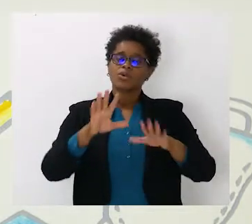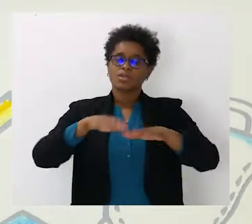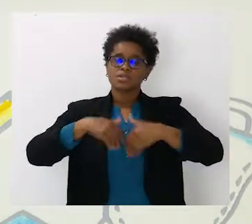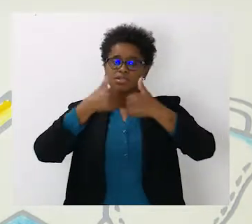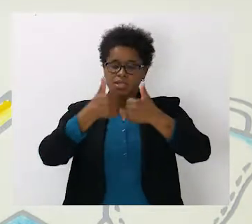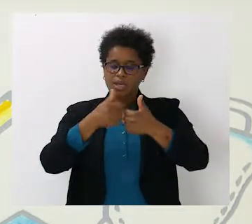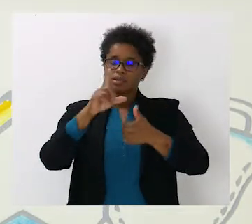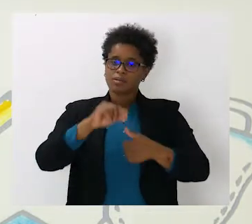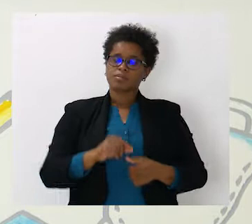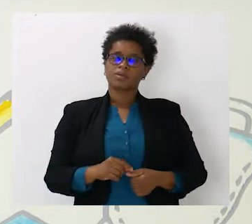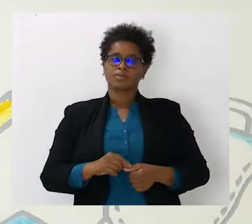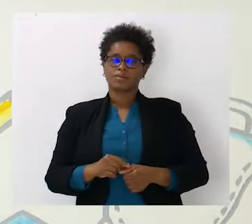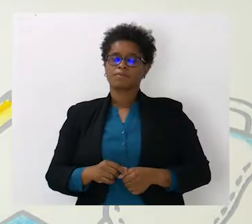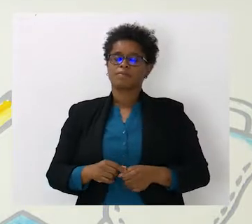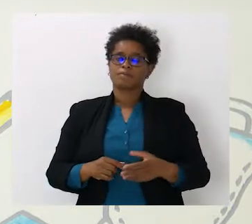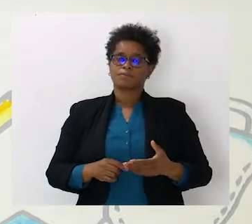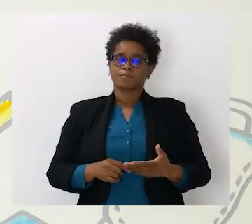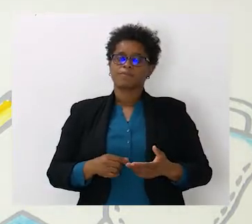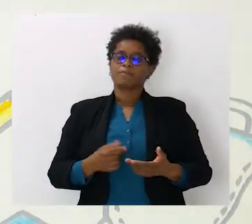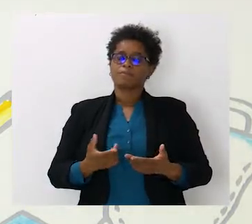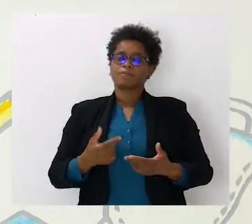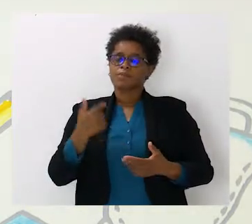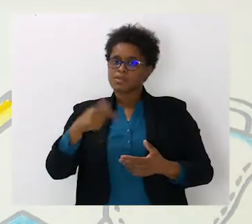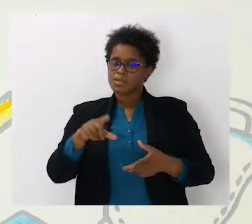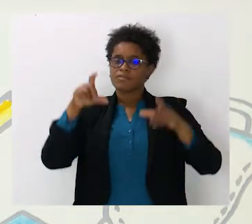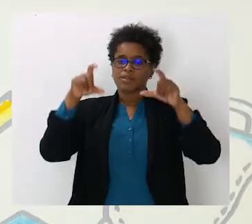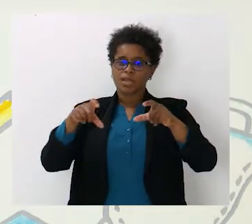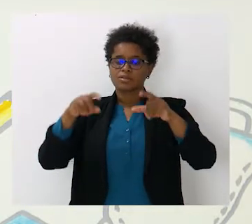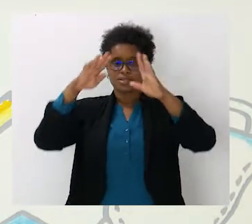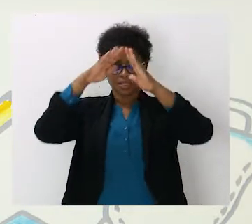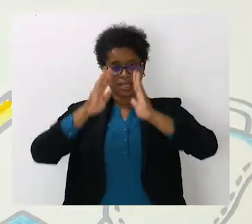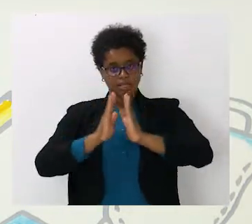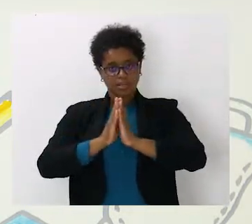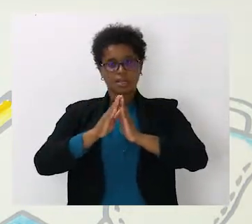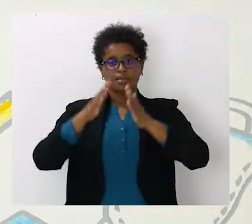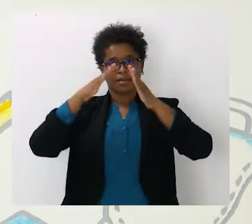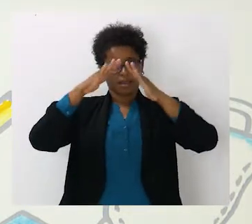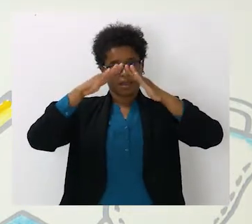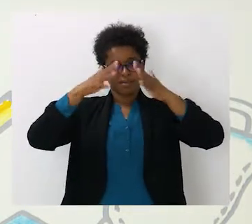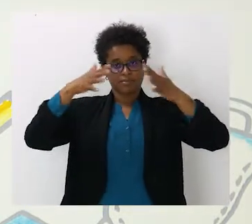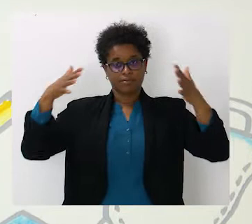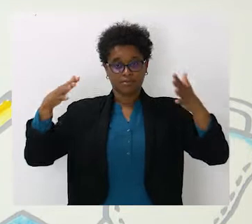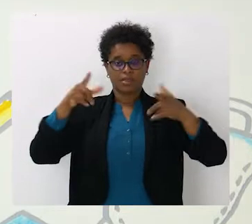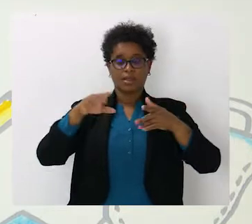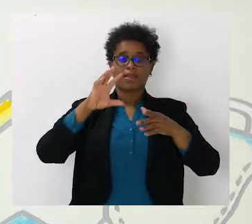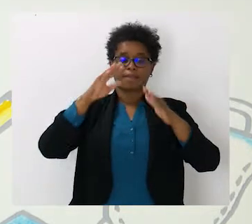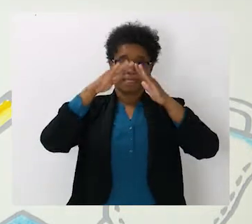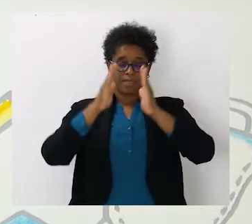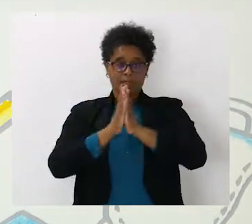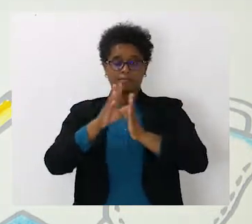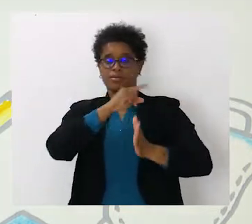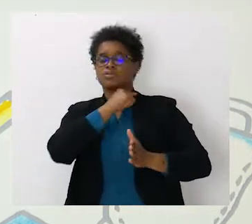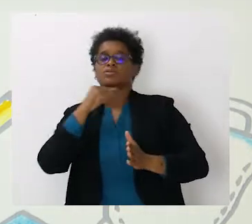cidade também encontra-se instalado templos e palácios. Templos